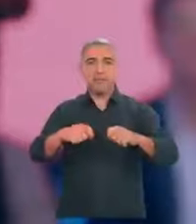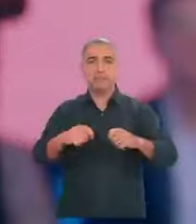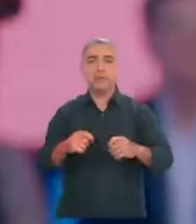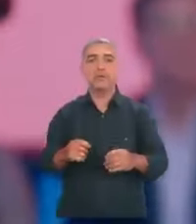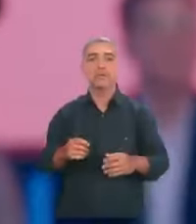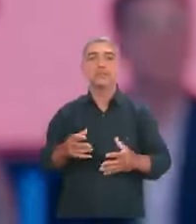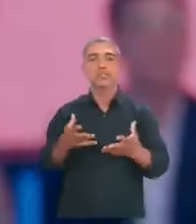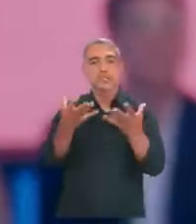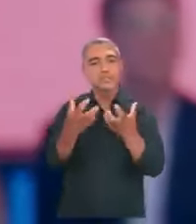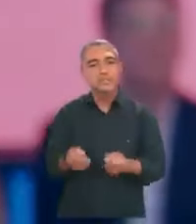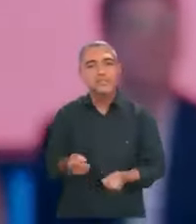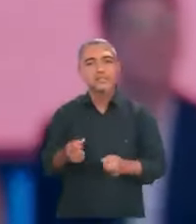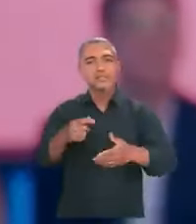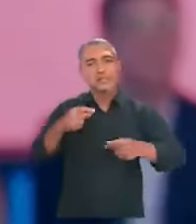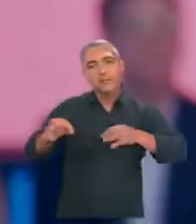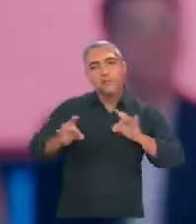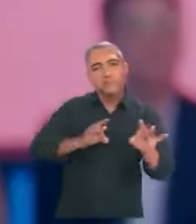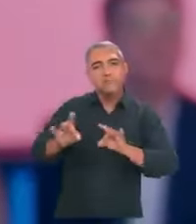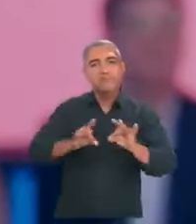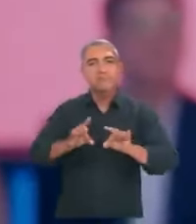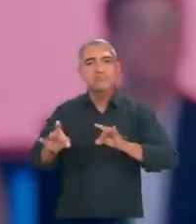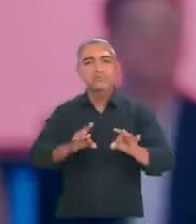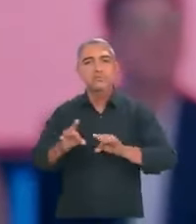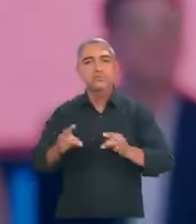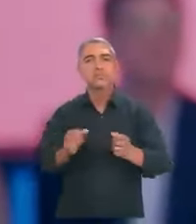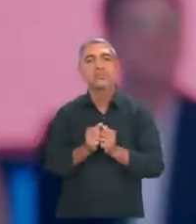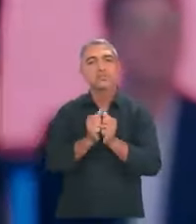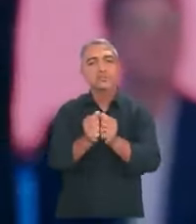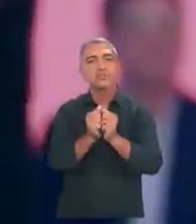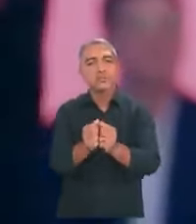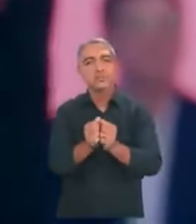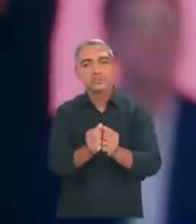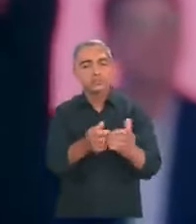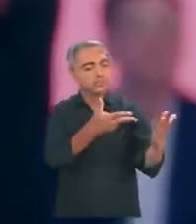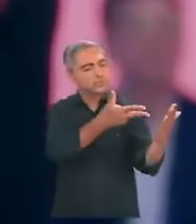novamente só para inspirar vocês, mas para provocar vocês a